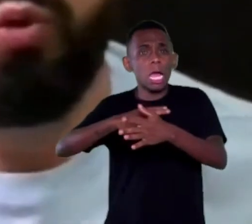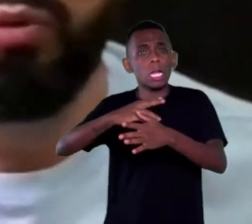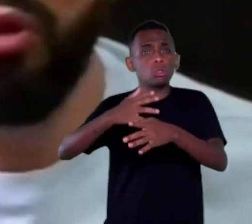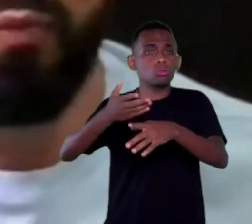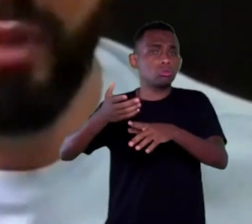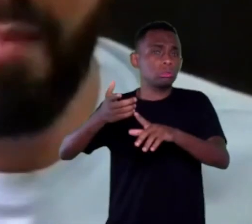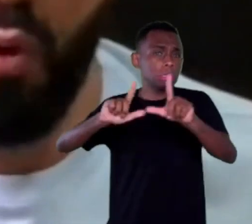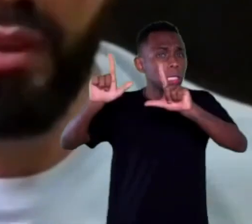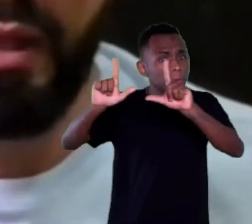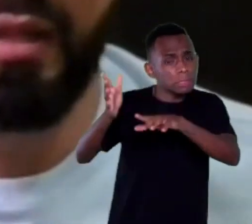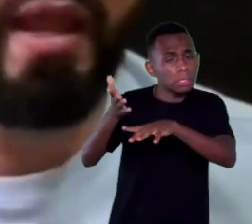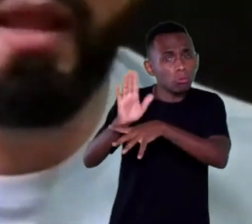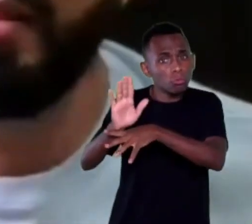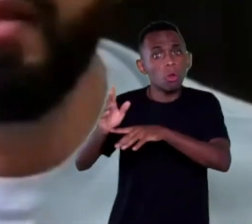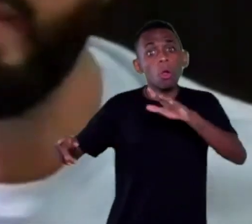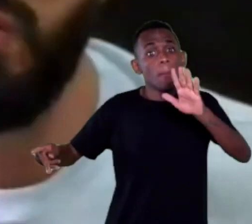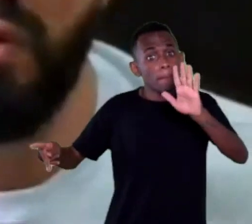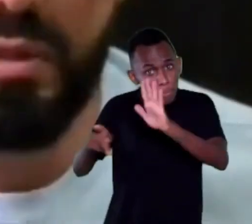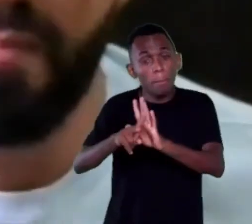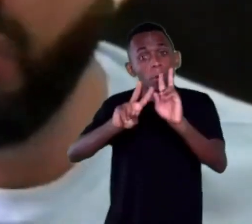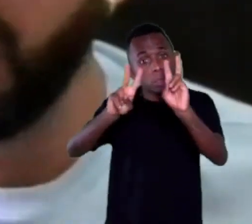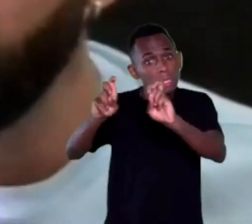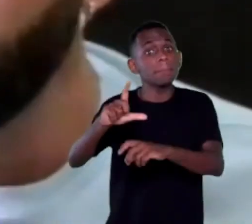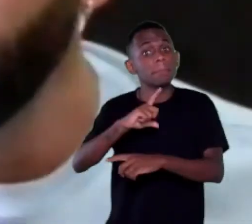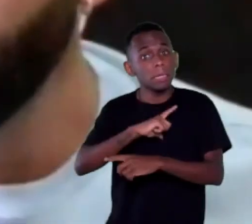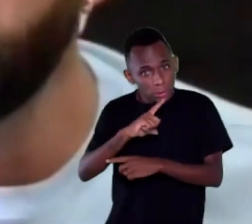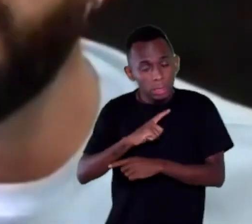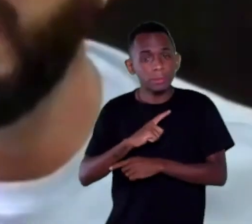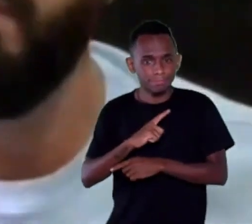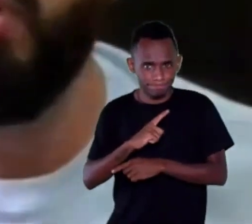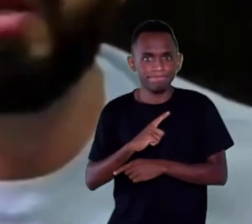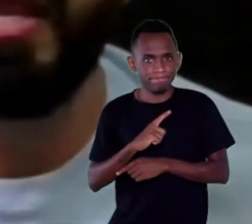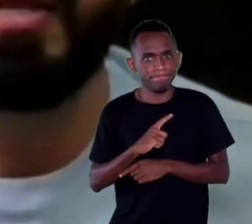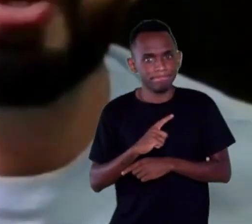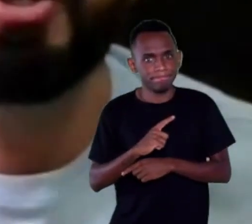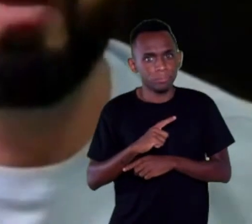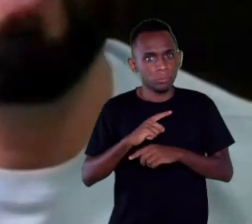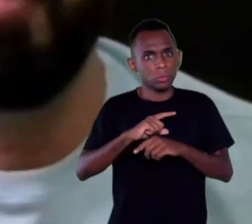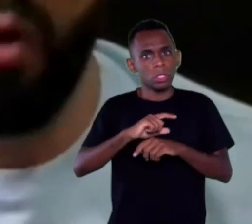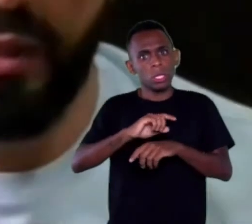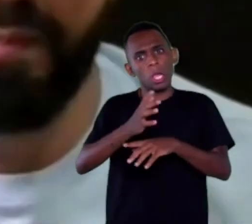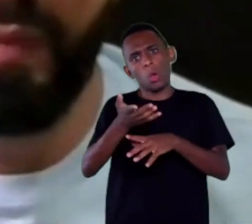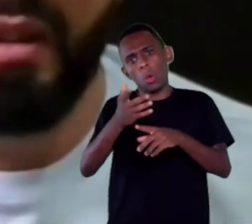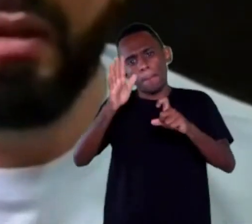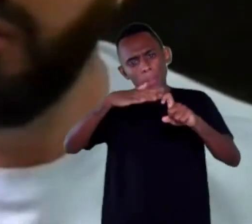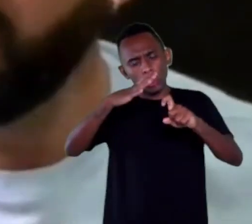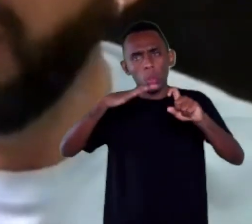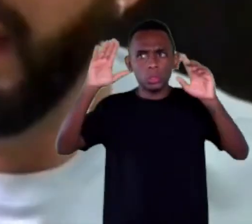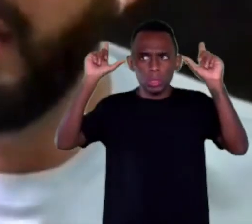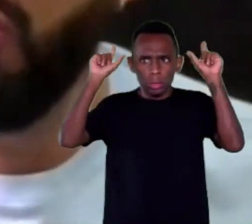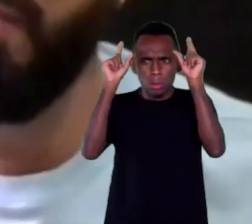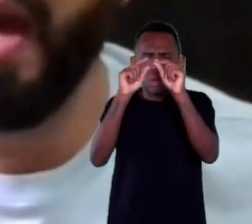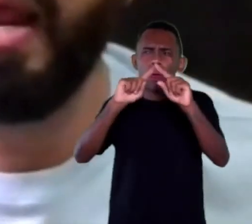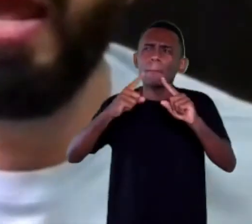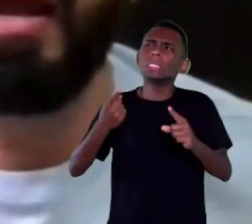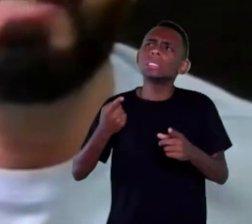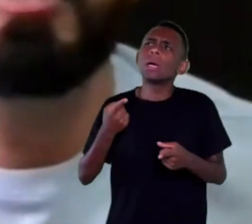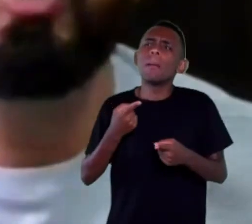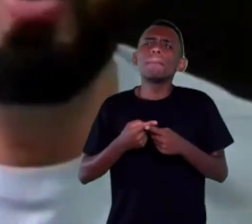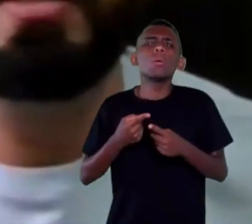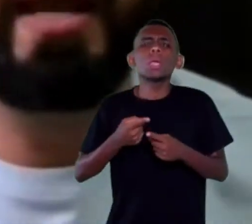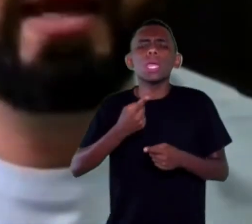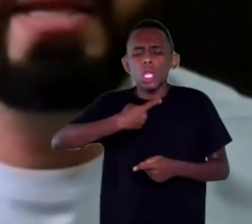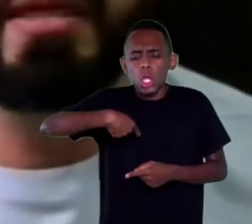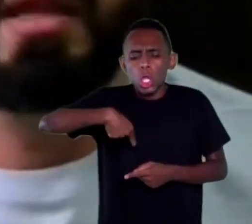Jackson, todo mundo aborda, até a televisão nossa aborda. Eu falei assim, e por que a gente não aborda? Não estou querendo comparar